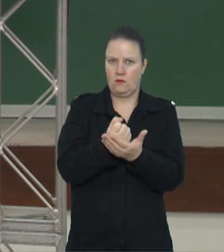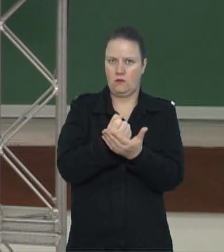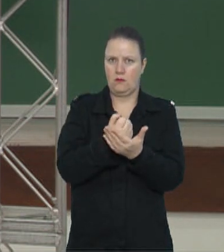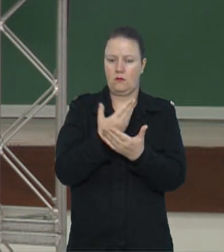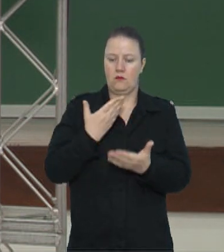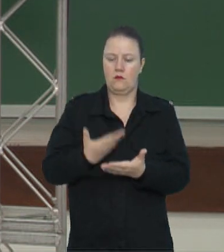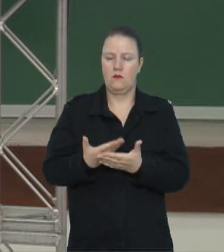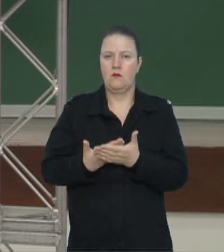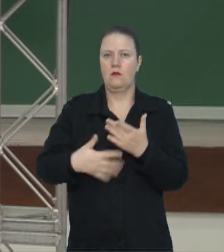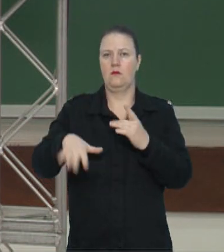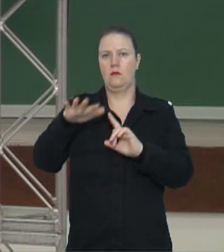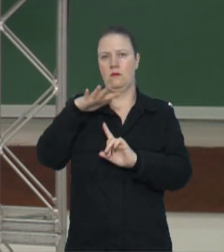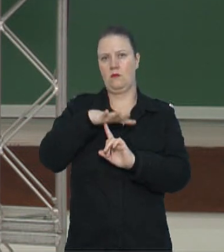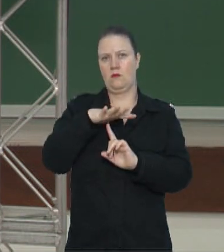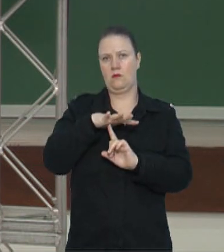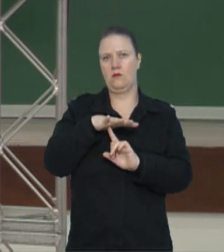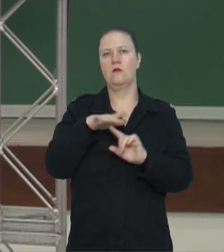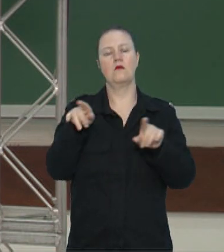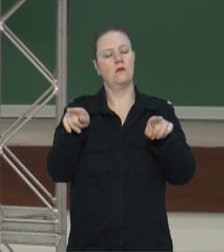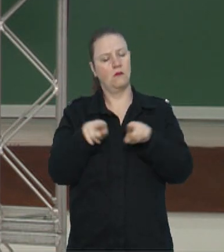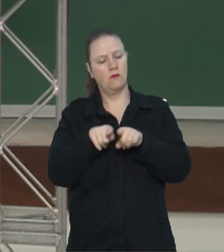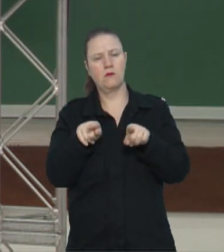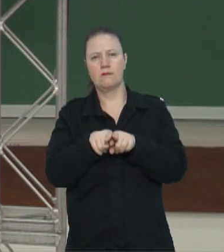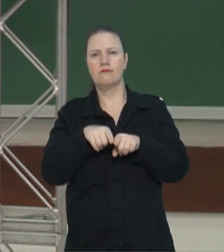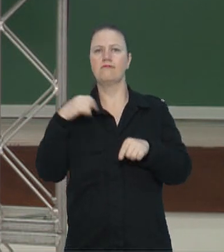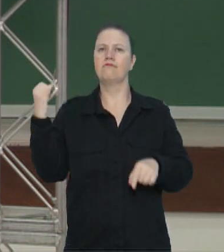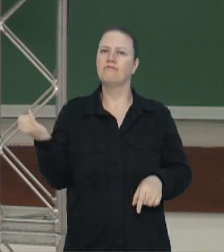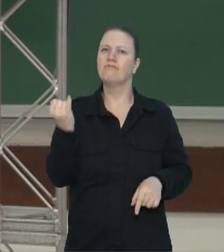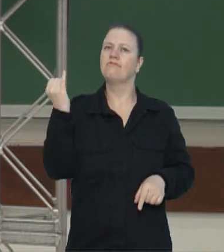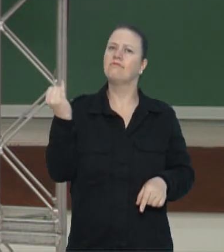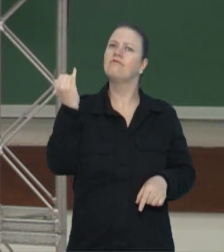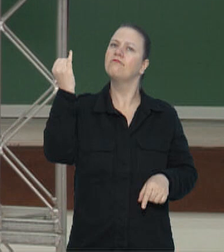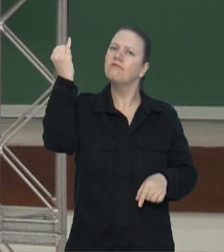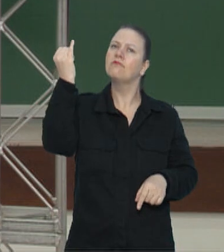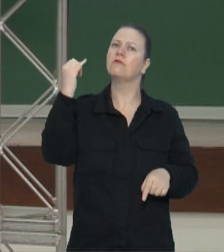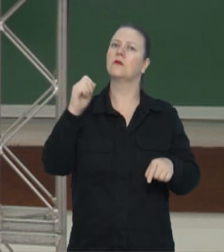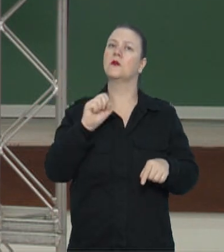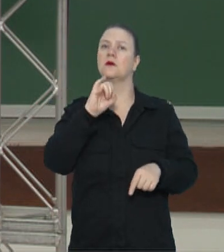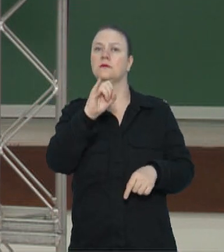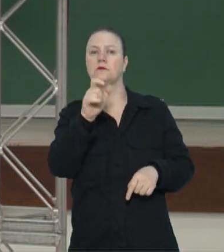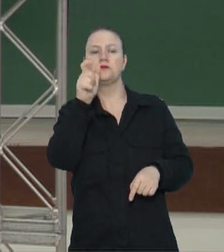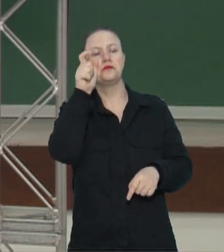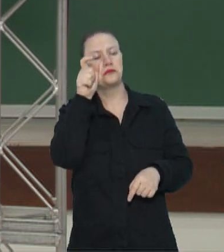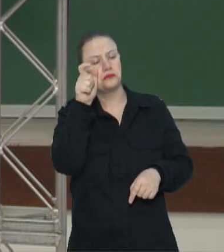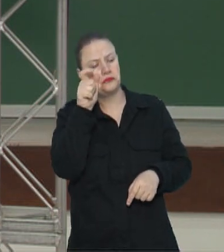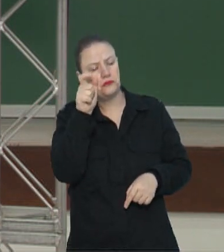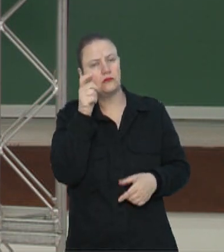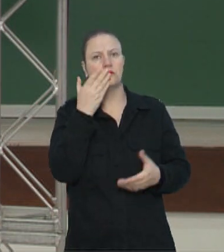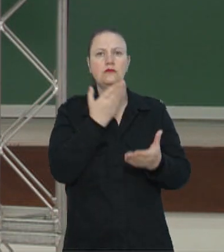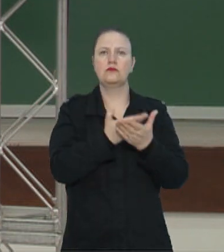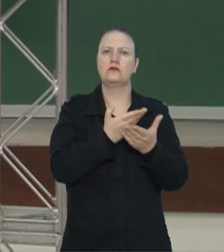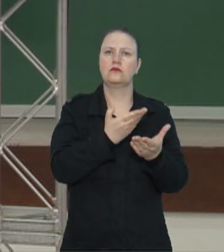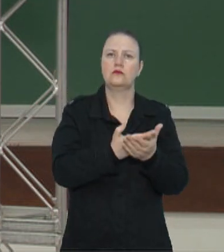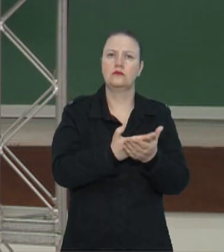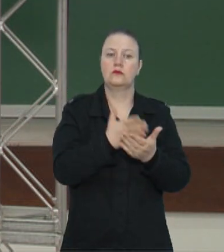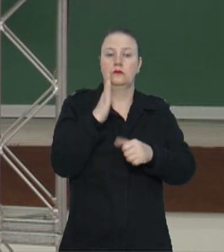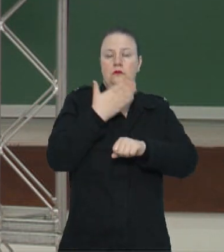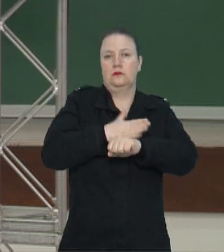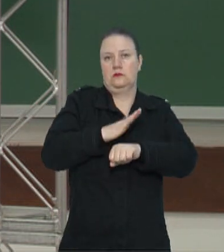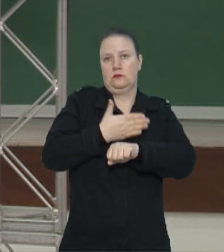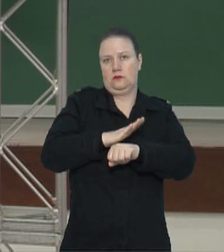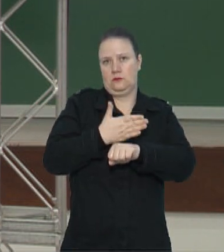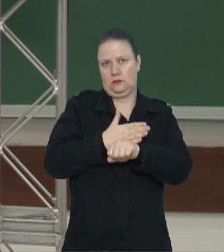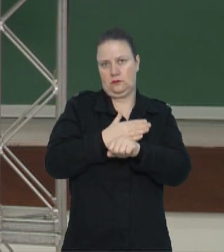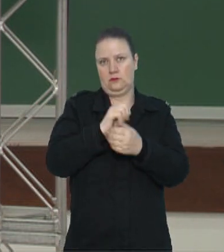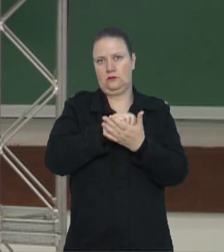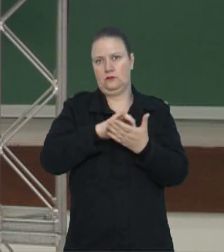E tudo isso são fatores que são importantes para a gente acompanhar se vocês estão vendo as aulas, se estão realizando as atividades. A